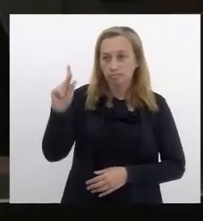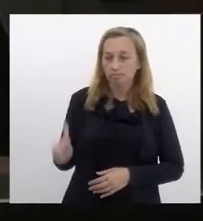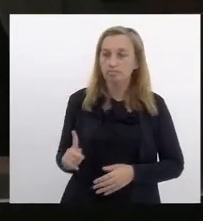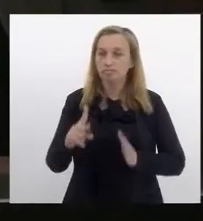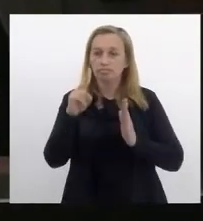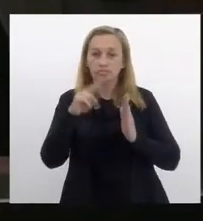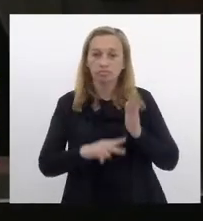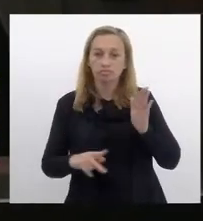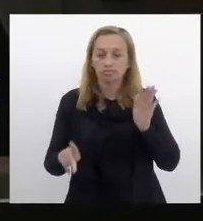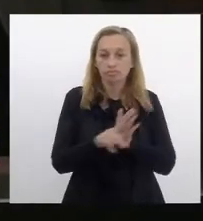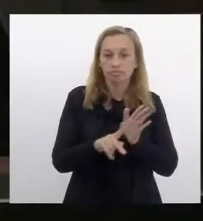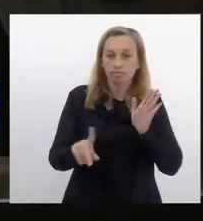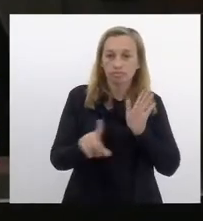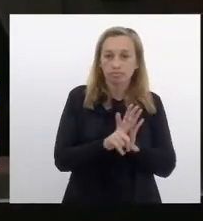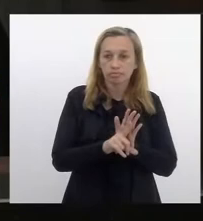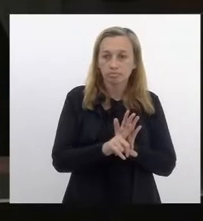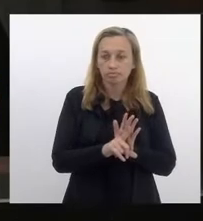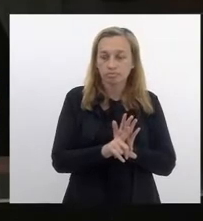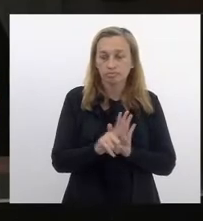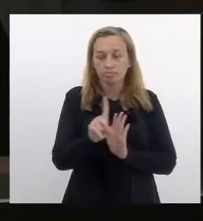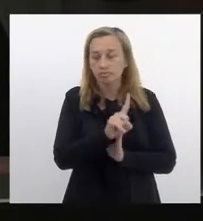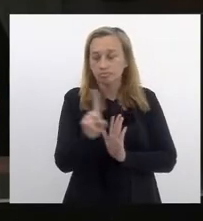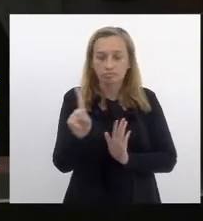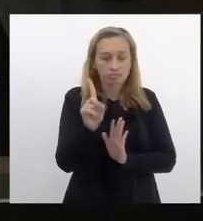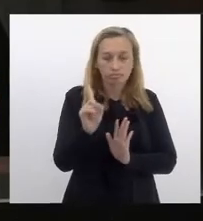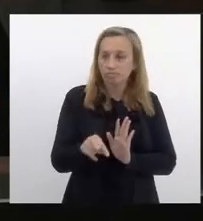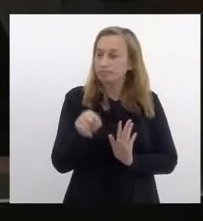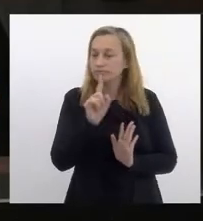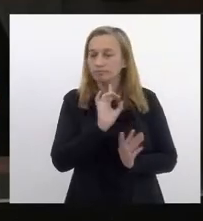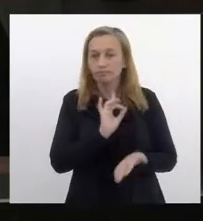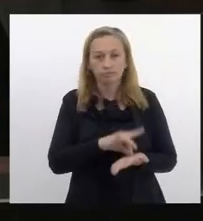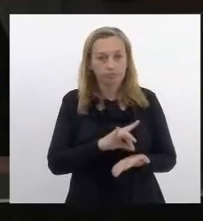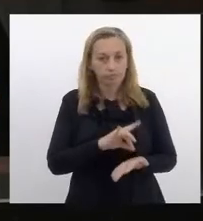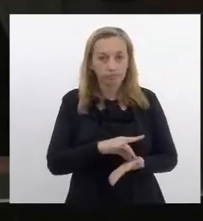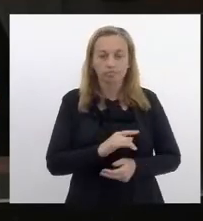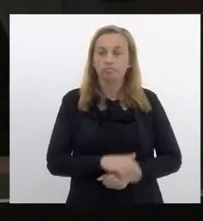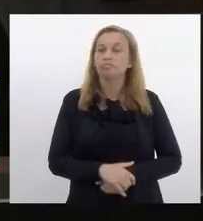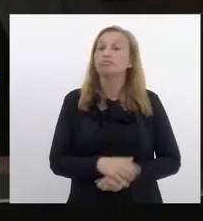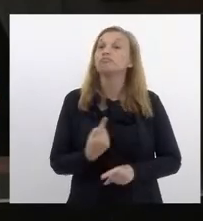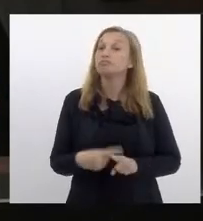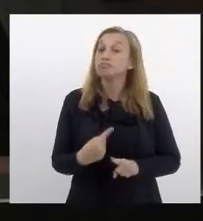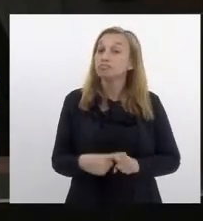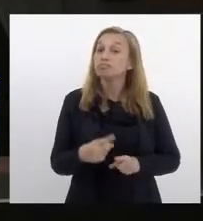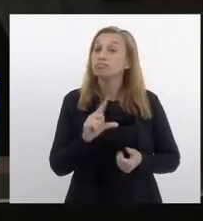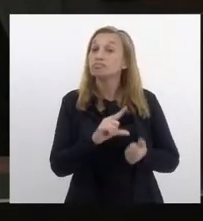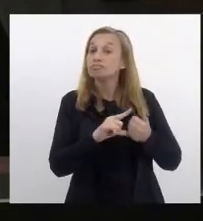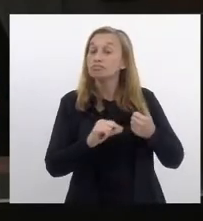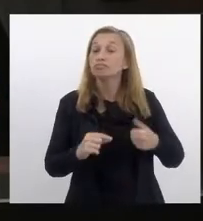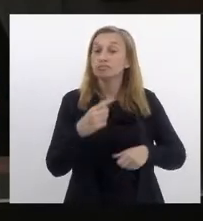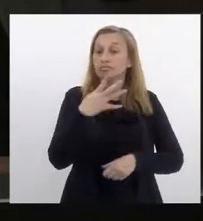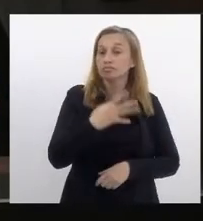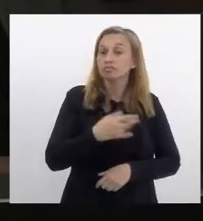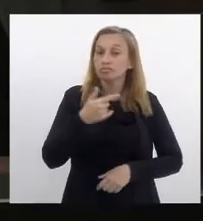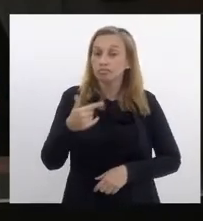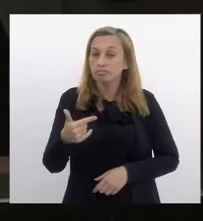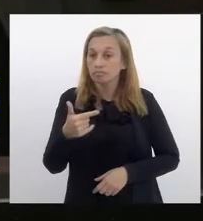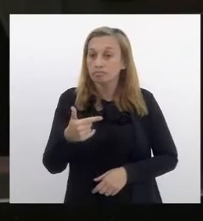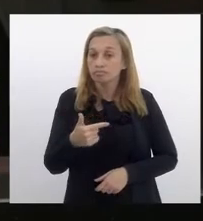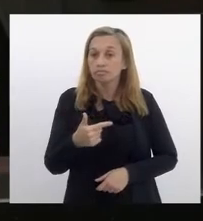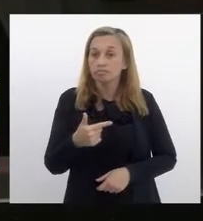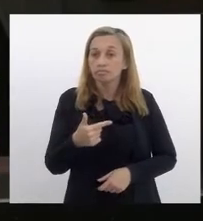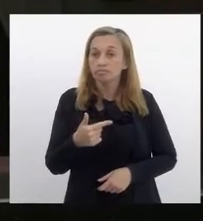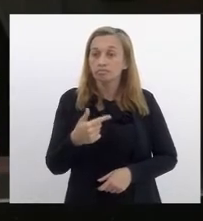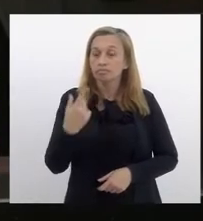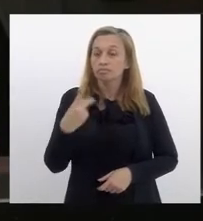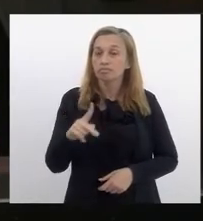projeto de lei, isto não é verdade. Porque o artigo 42 e